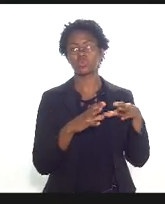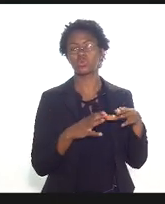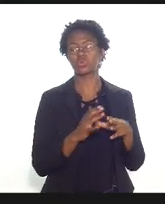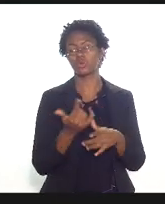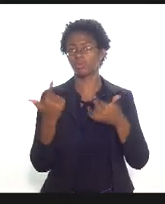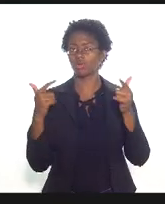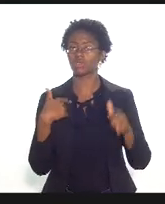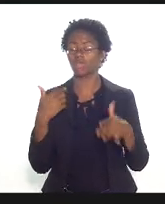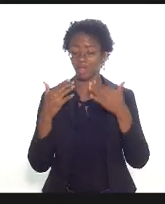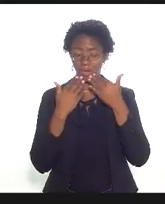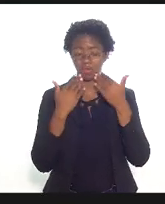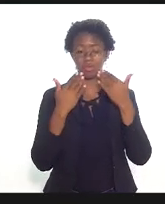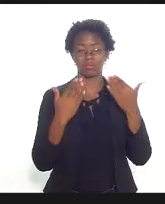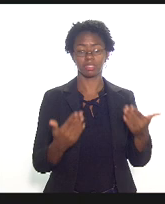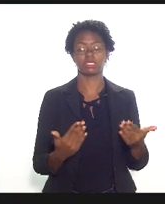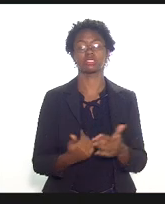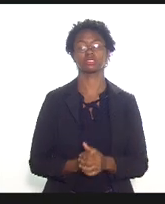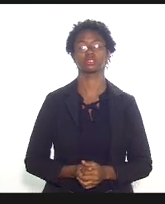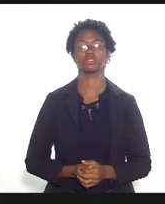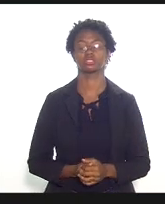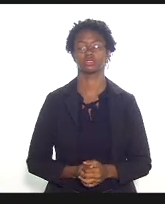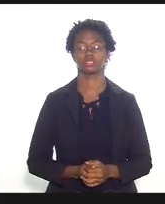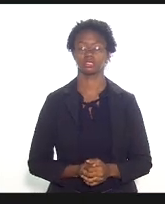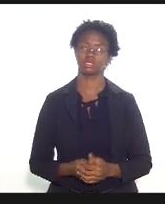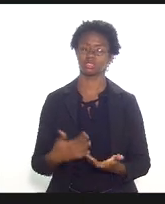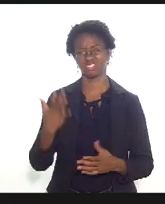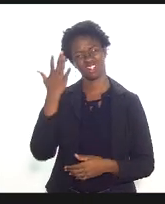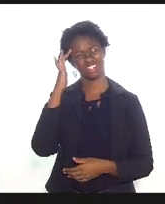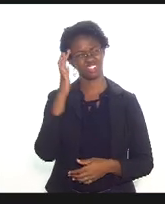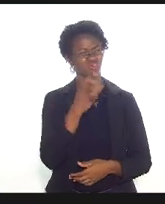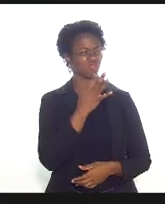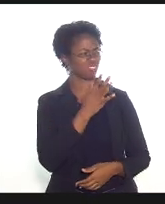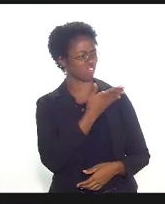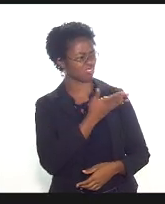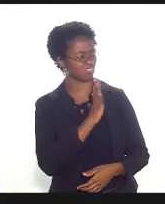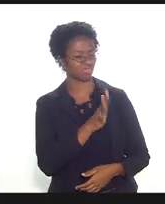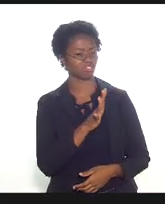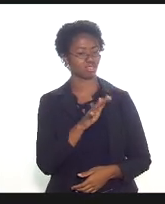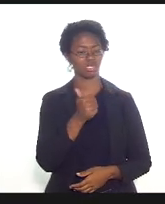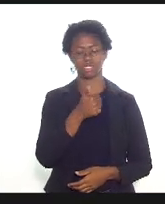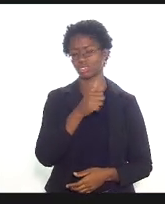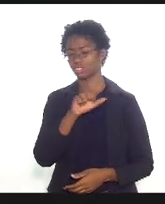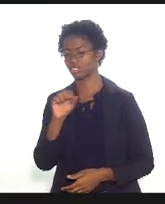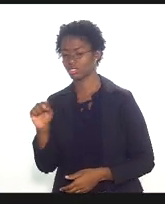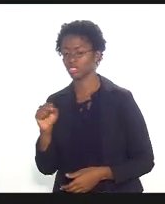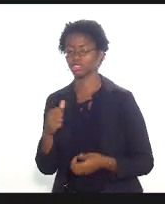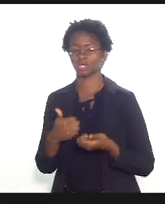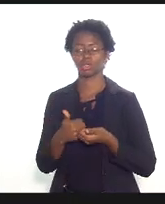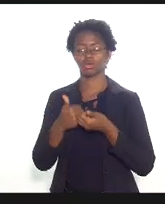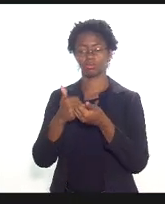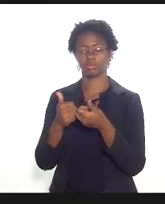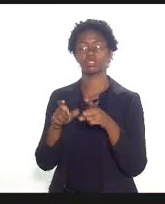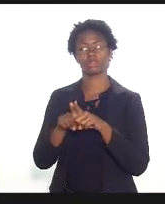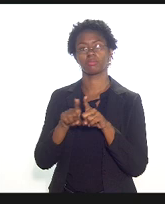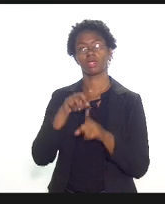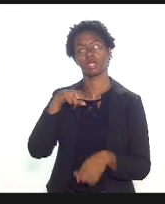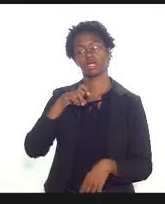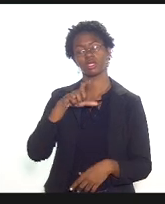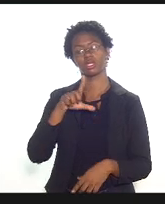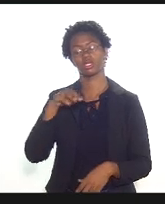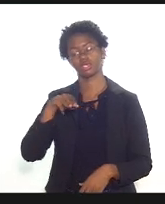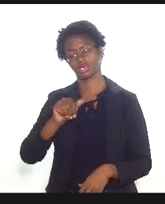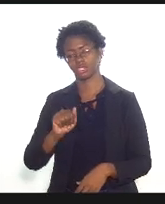Eu apresento, ela deve ser só conhecida, a minha assessora, que vai acompanhar essa comissão, que é a Nelma,